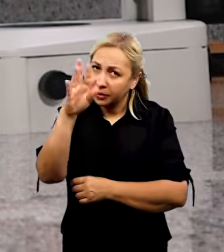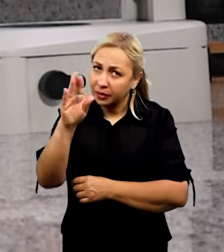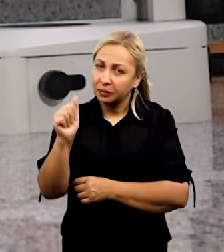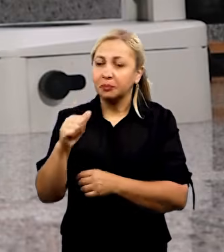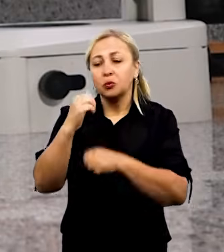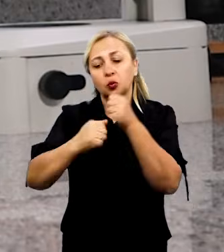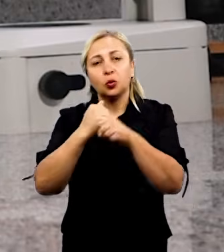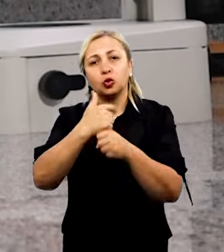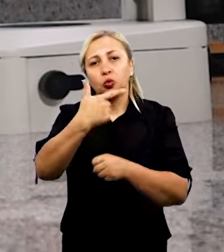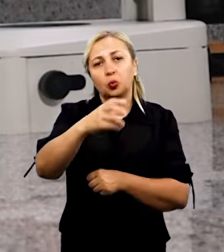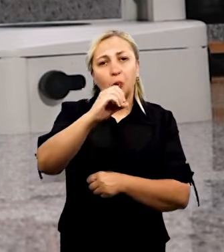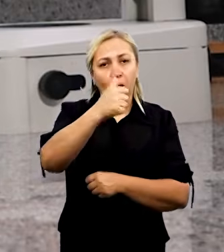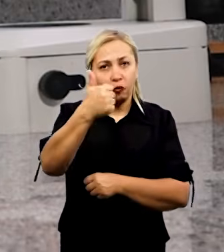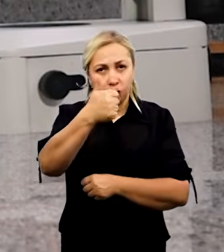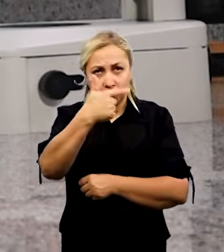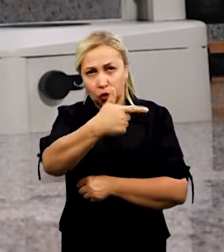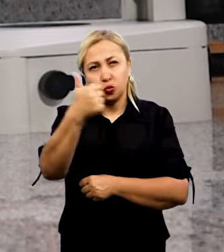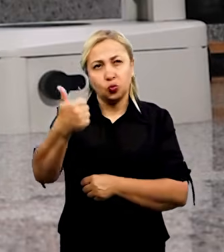2021,